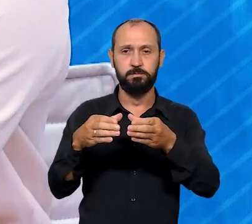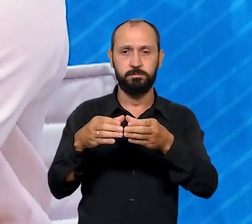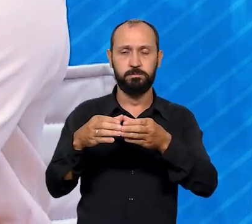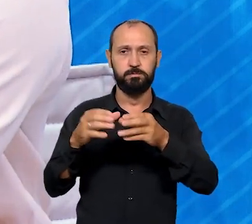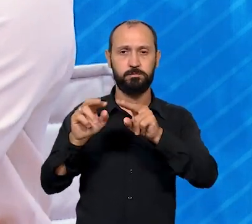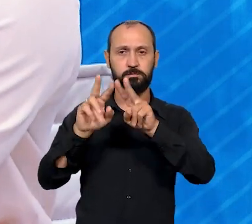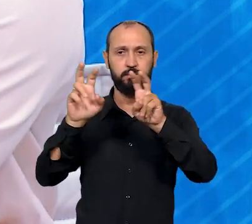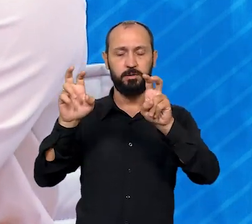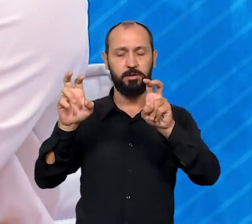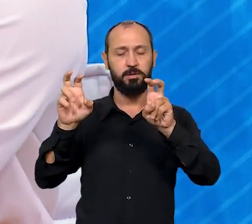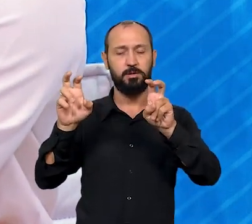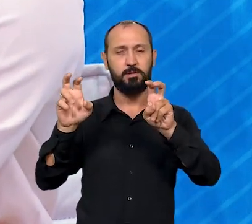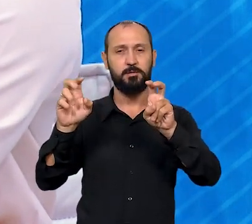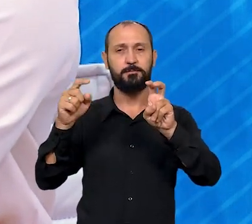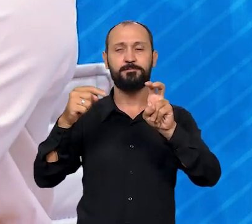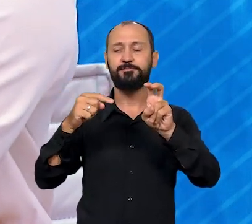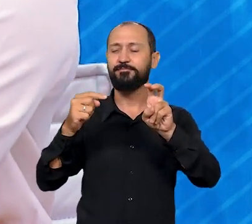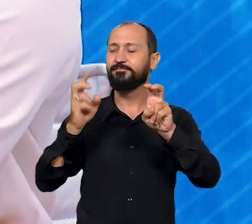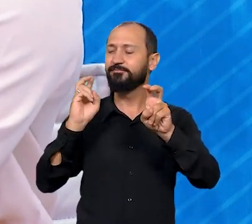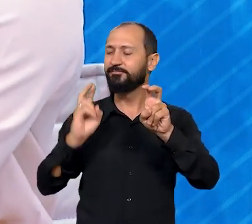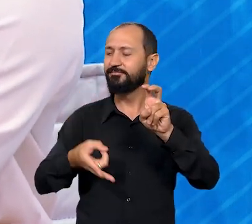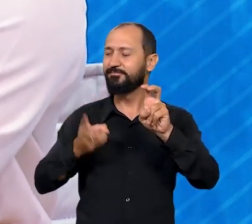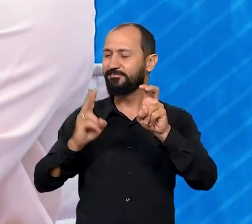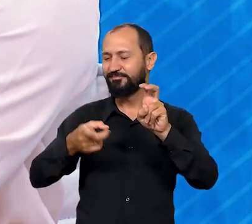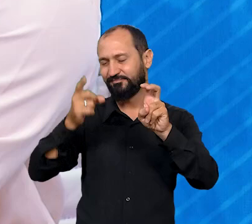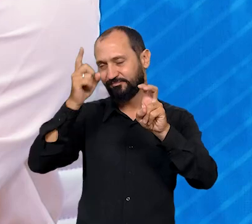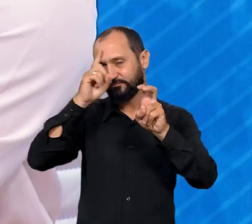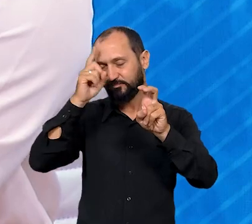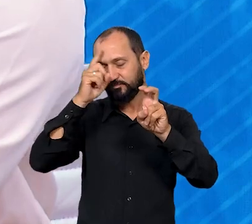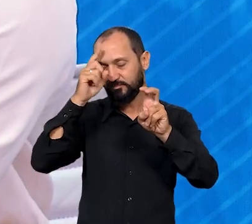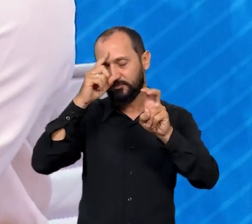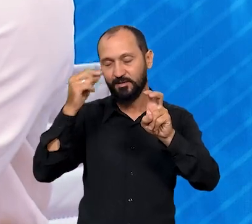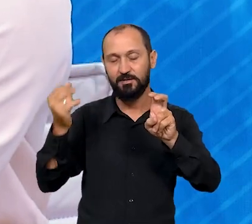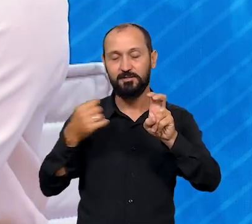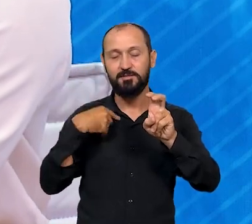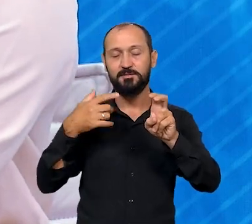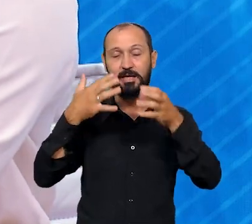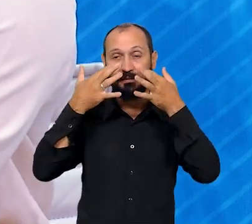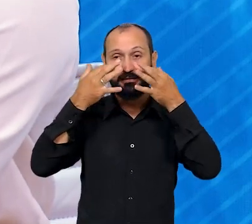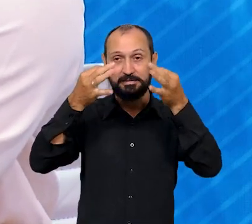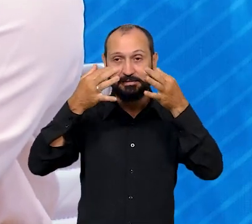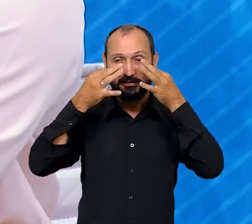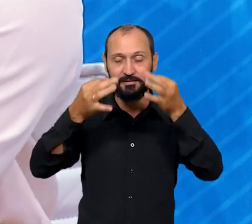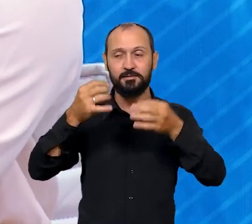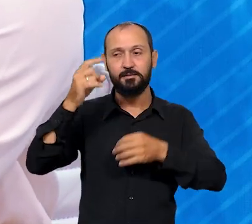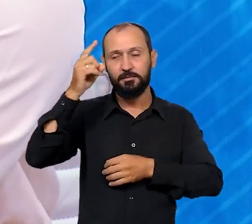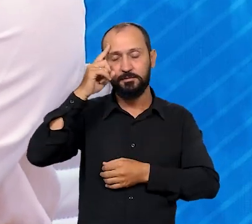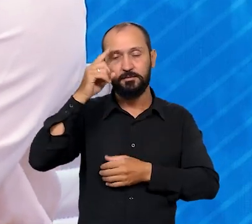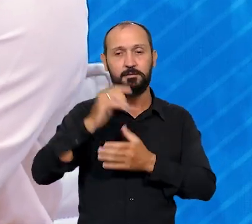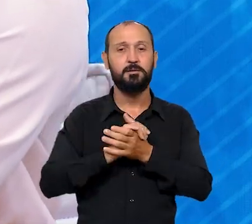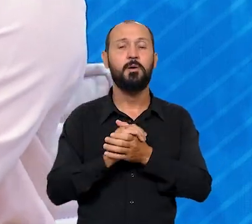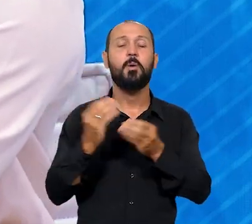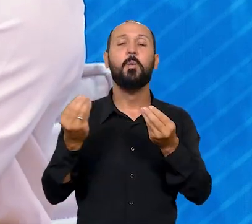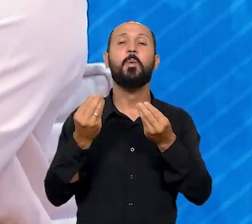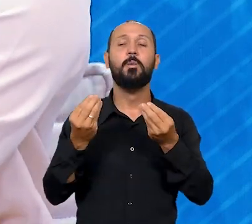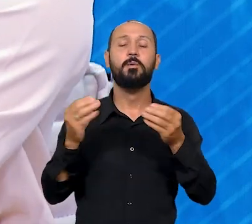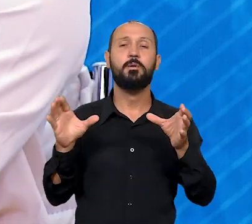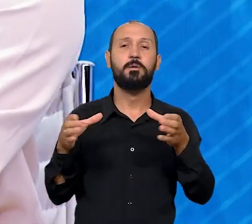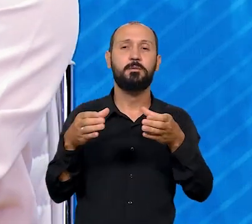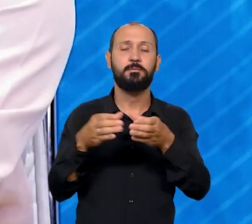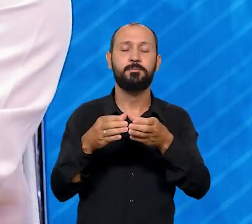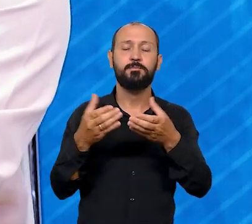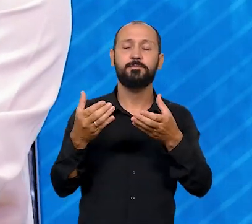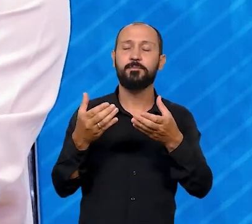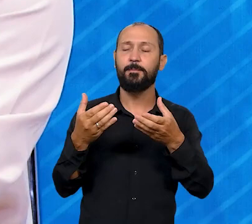comissão. Bom, é um tema que está em voga todos os dias, né, porque faz parte do nosso dia a dia. Como